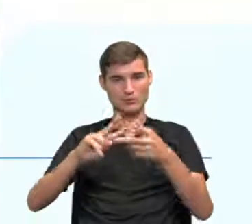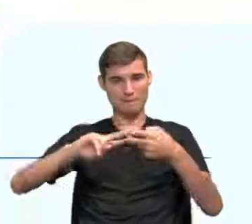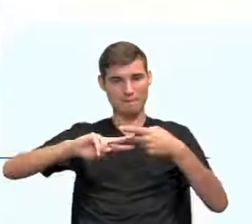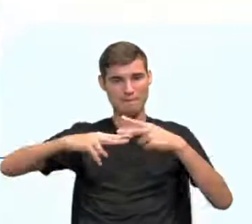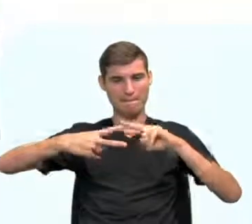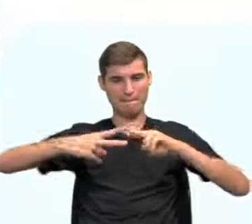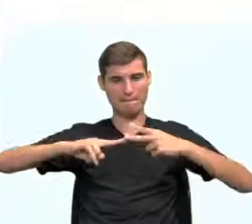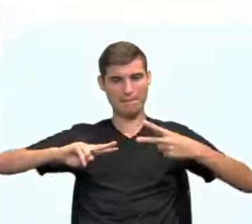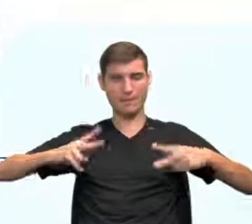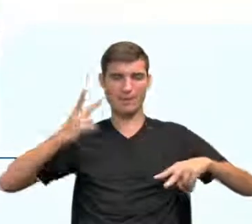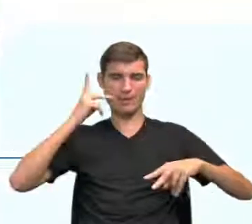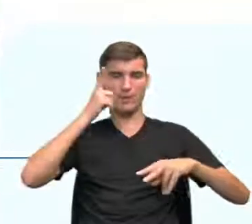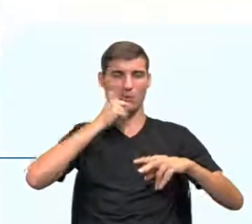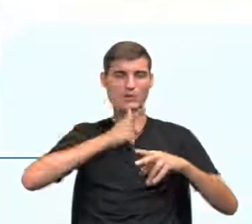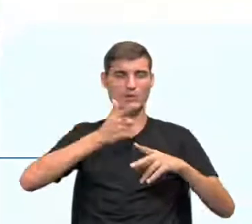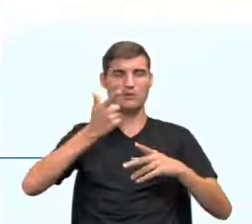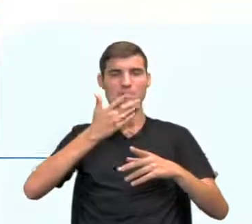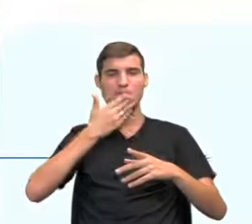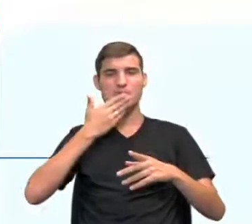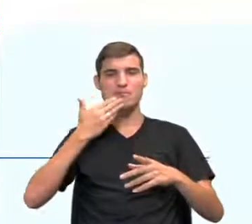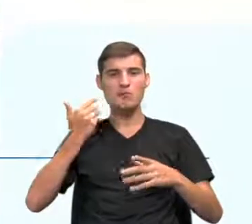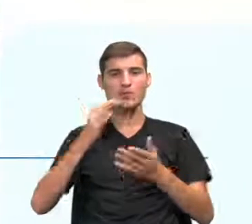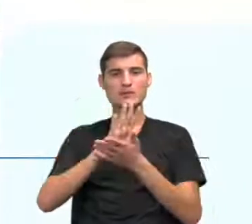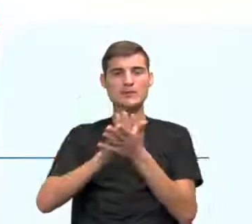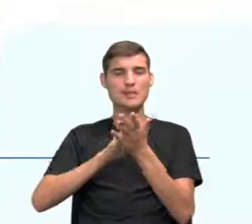garantir melhor